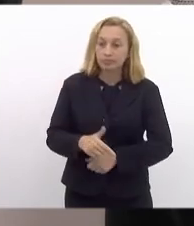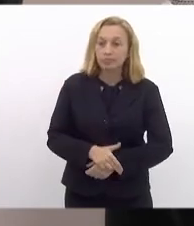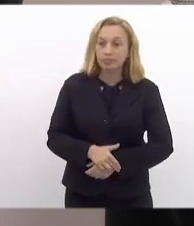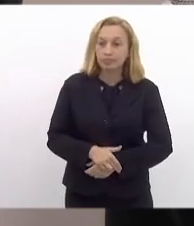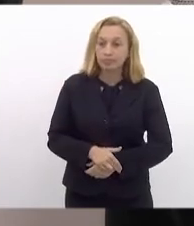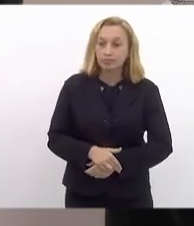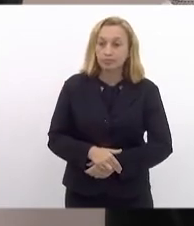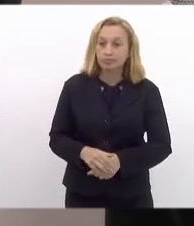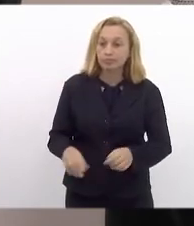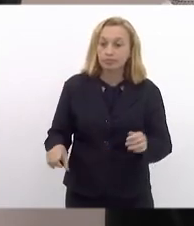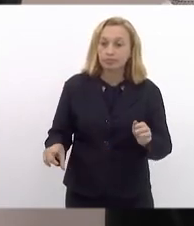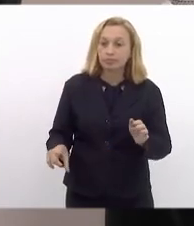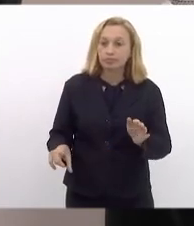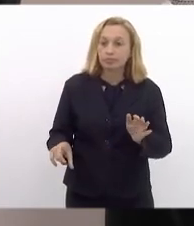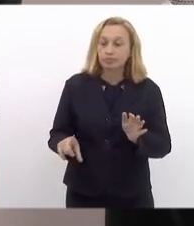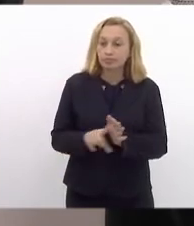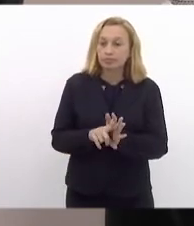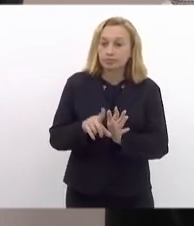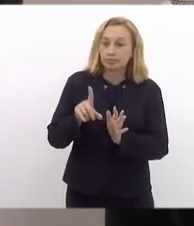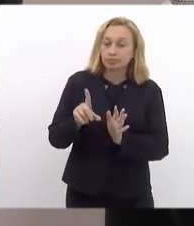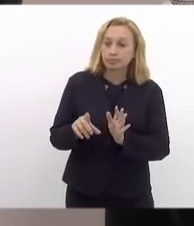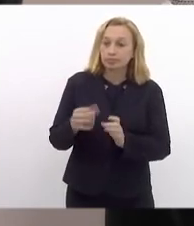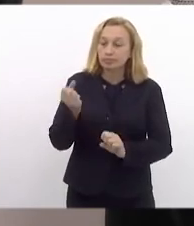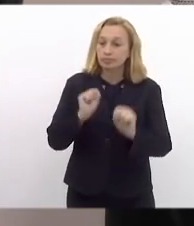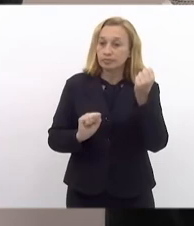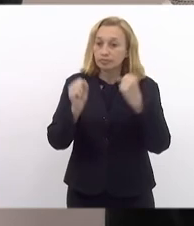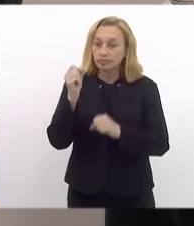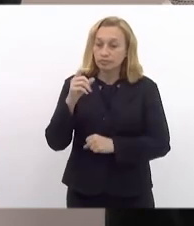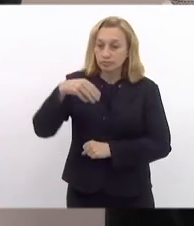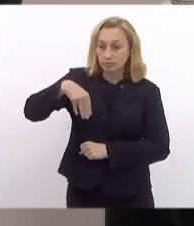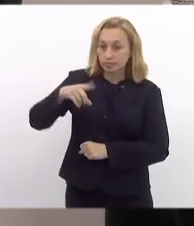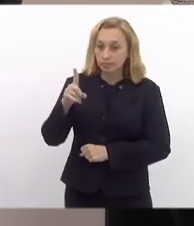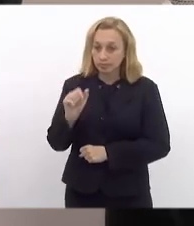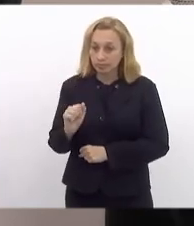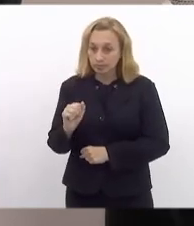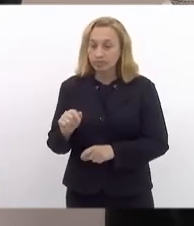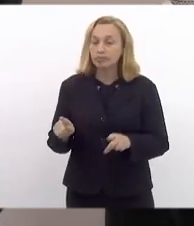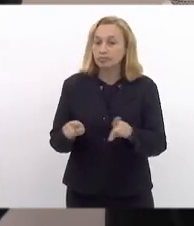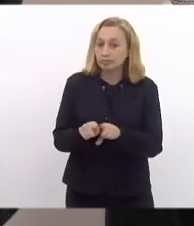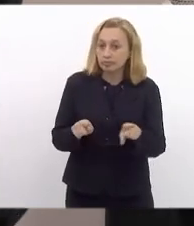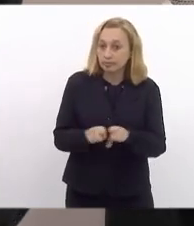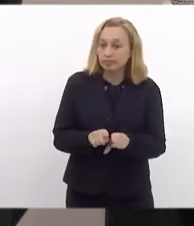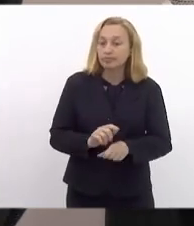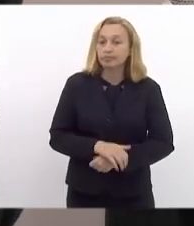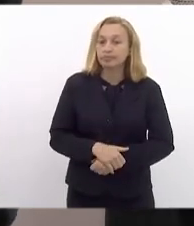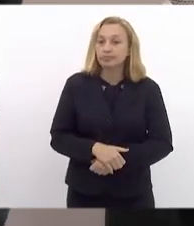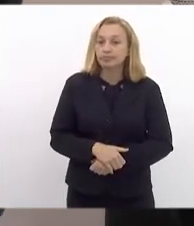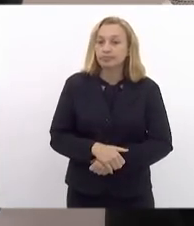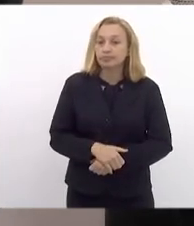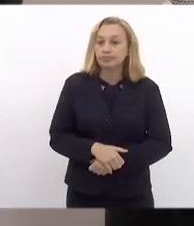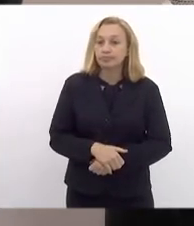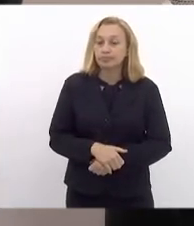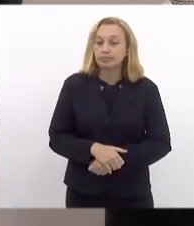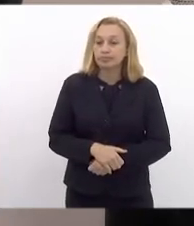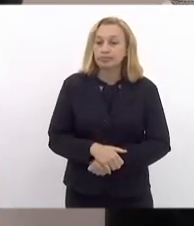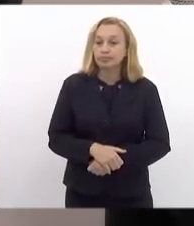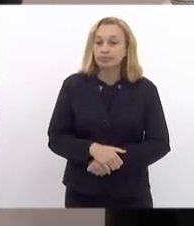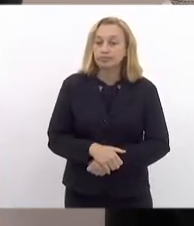e a legislação da indústria da moda que de alguma forma também somos